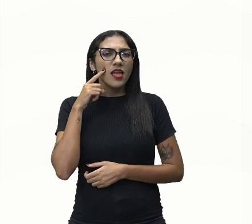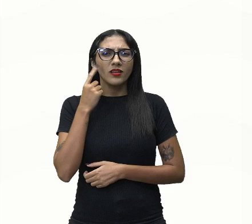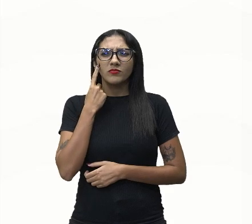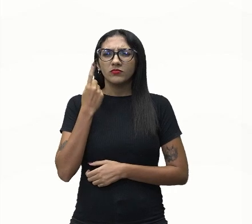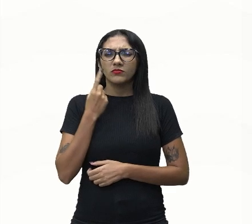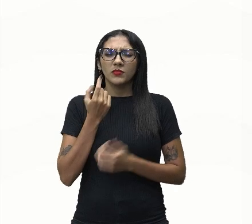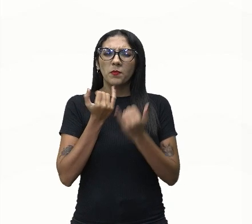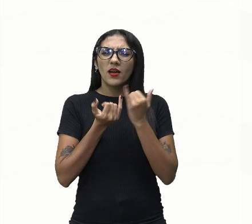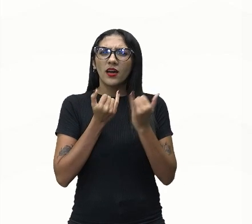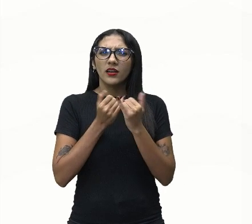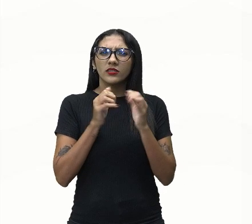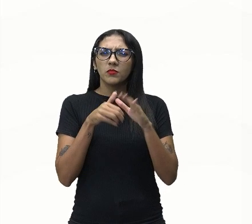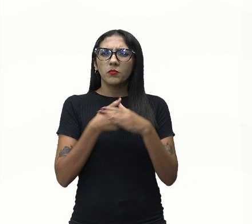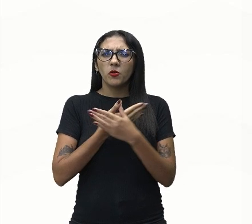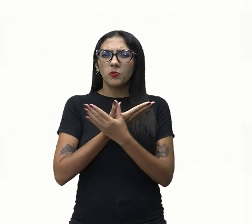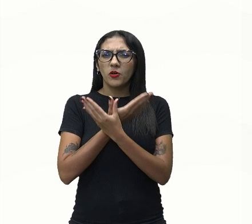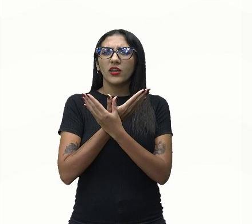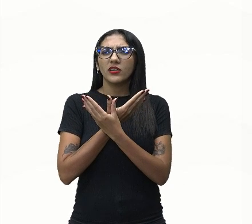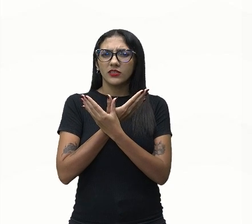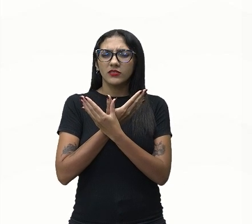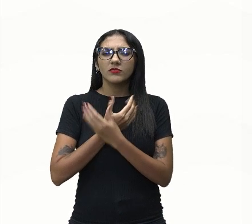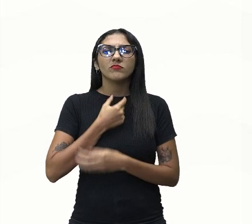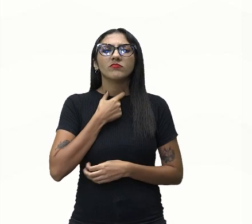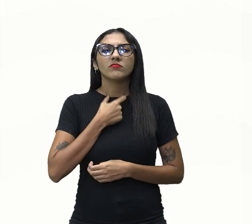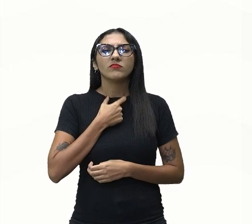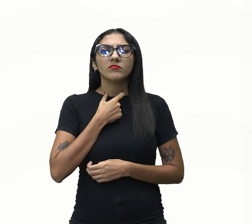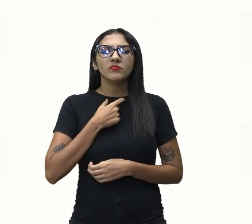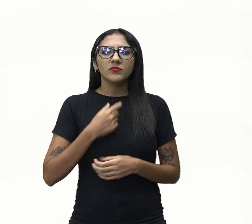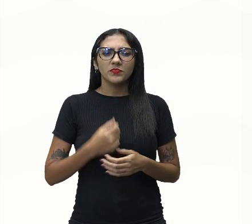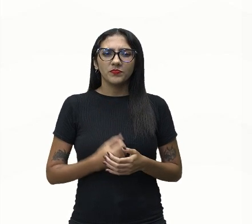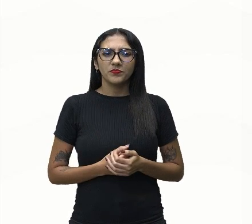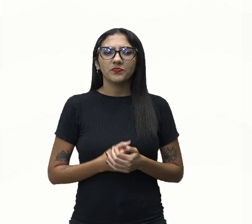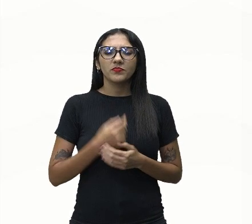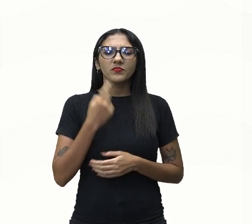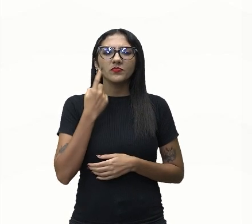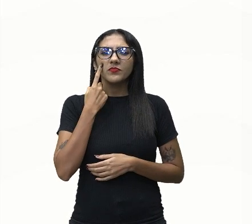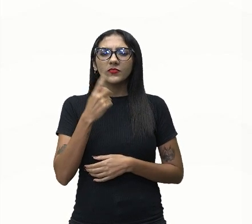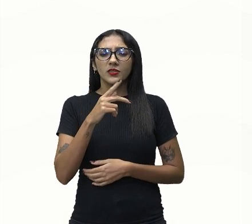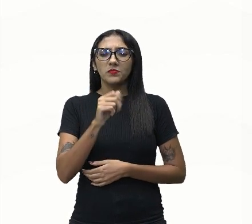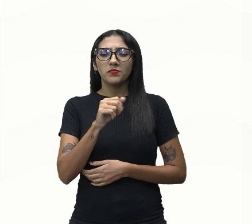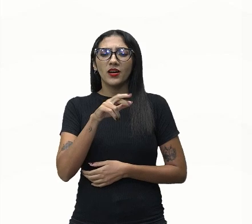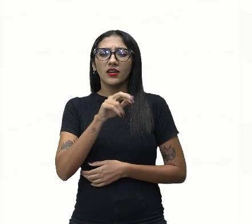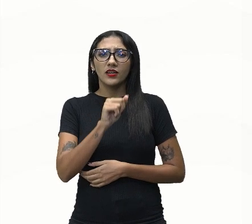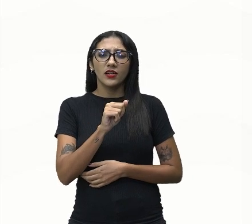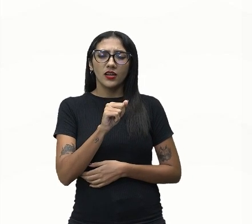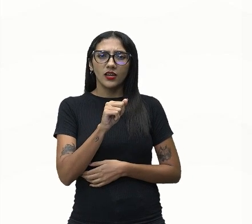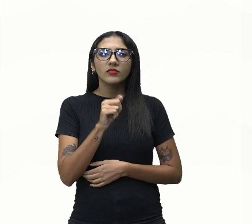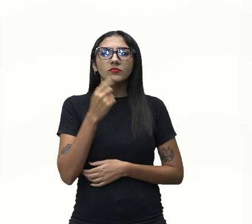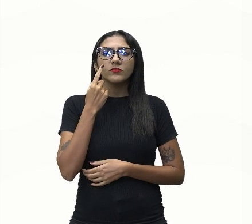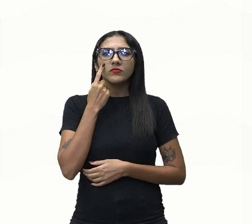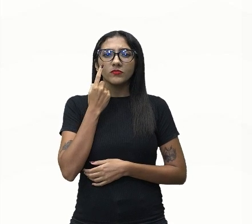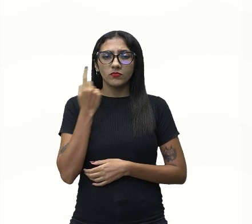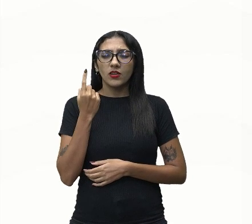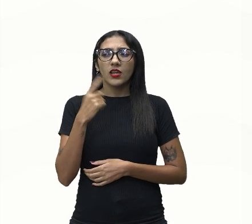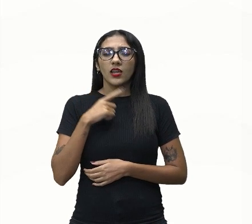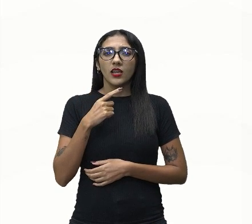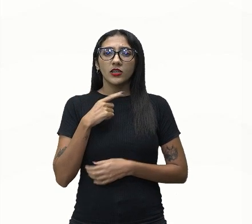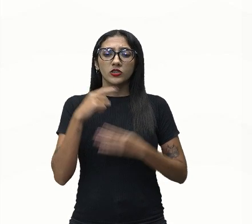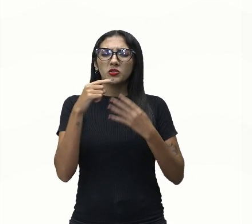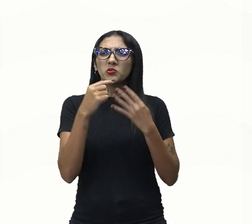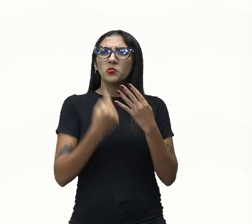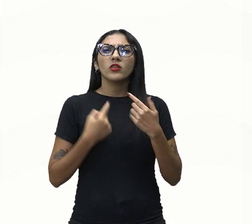fosse uma borboletinha, que é o centro, e a paratireoide são esses 4 pontinhos que estão nela,